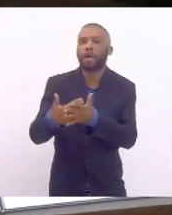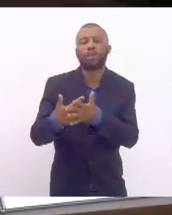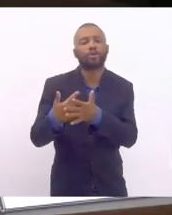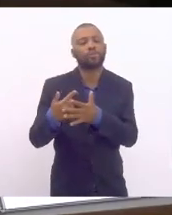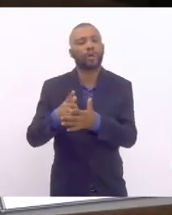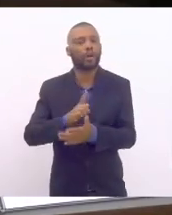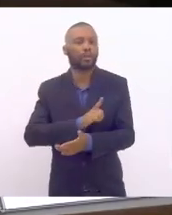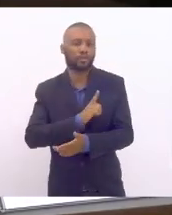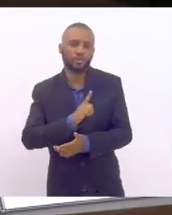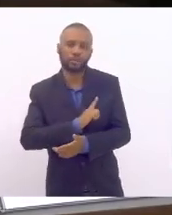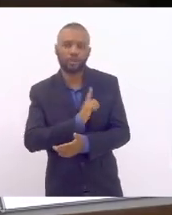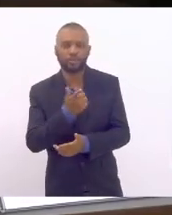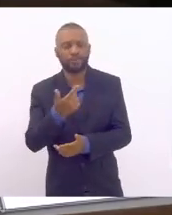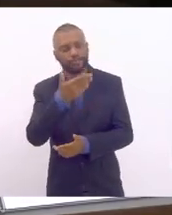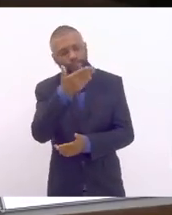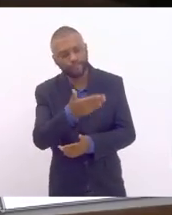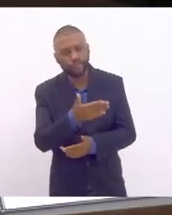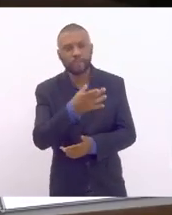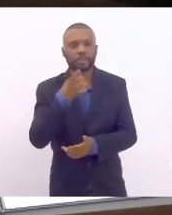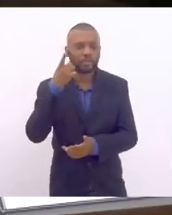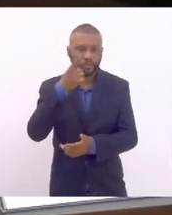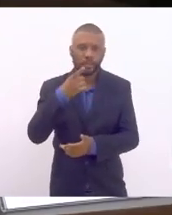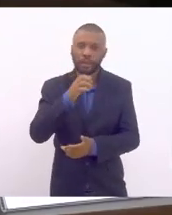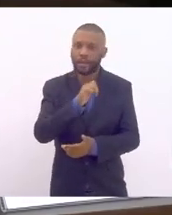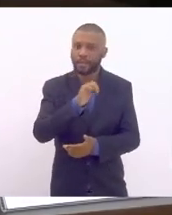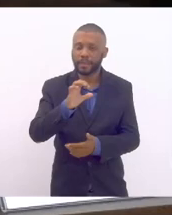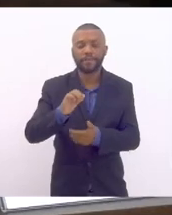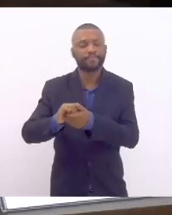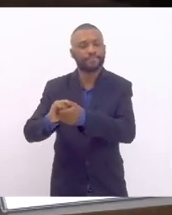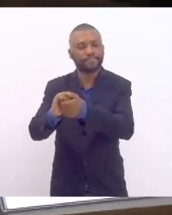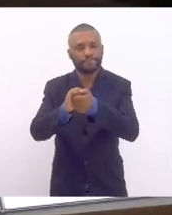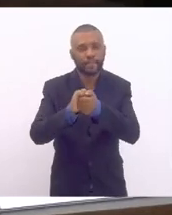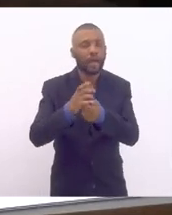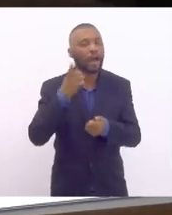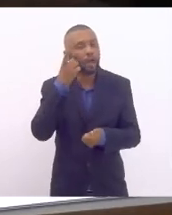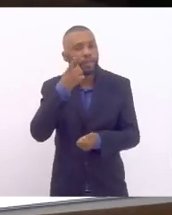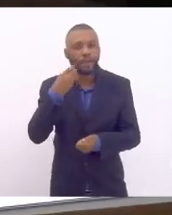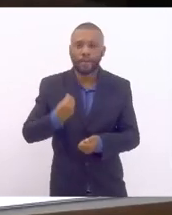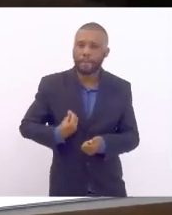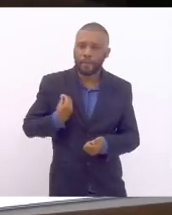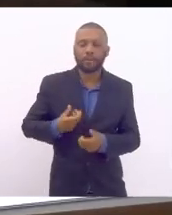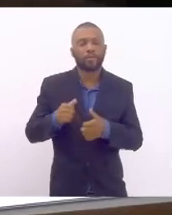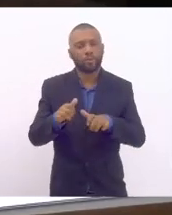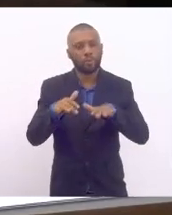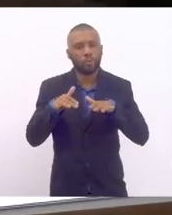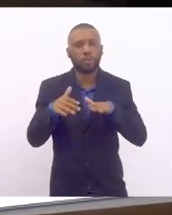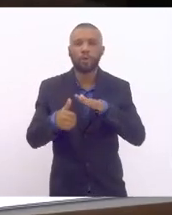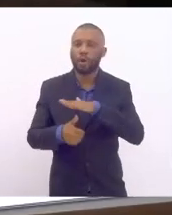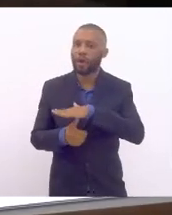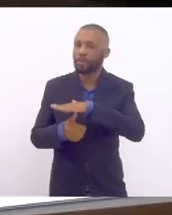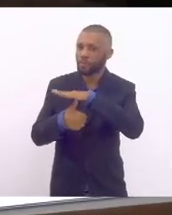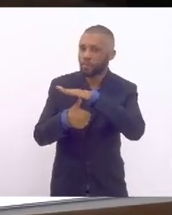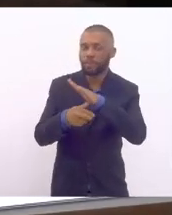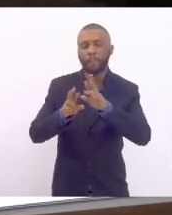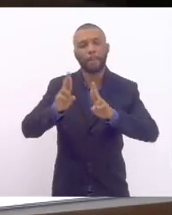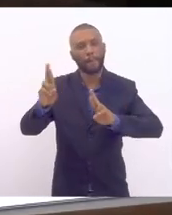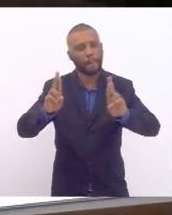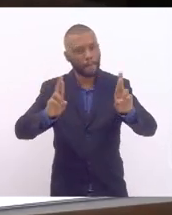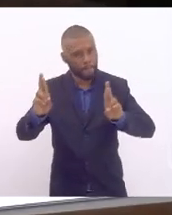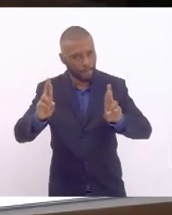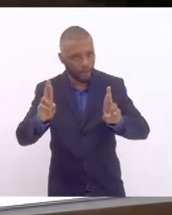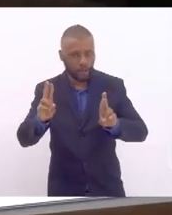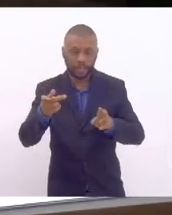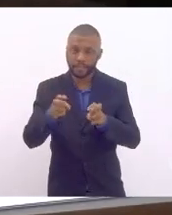na pessoa do deputado Siciliano o sol da também os demais parlamentares presentes só dar os reitores e seus representantes aqui